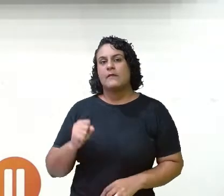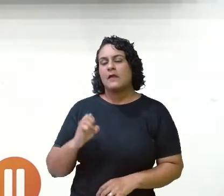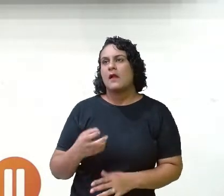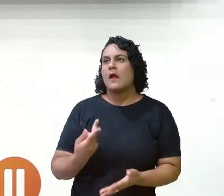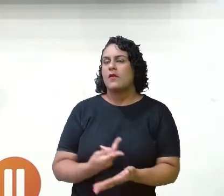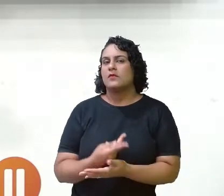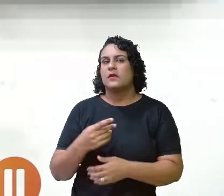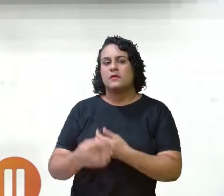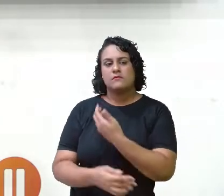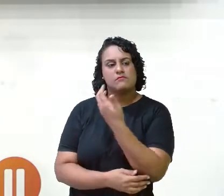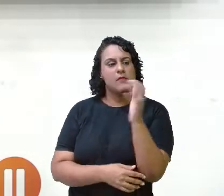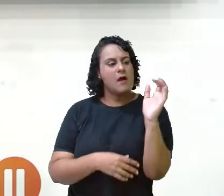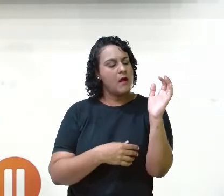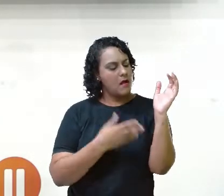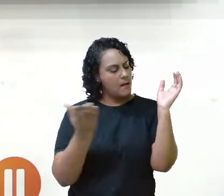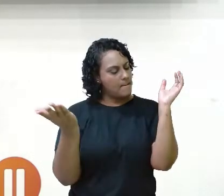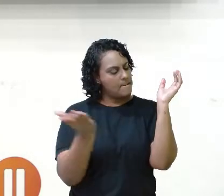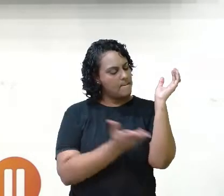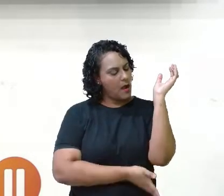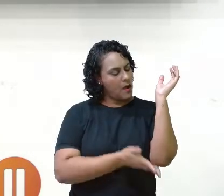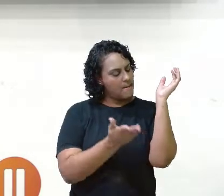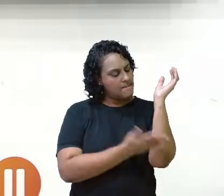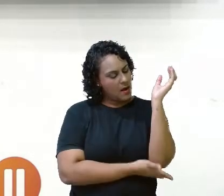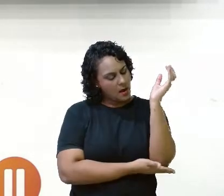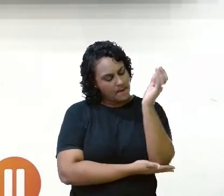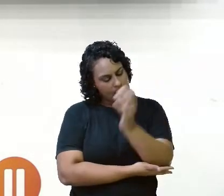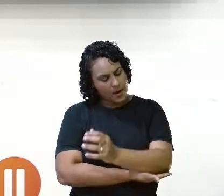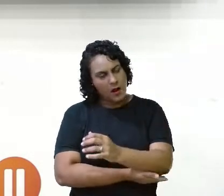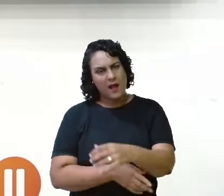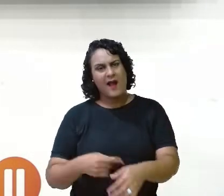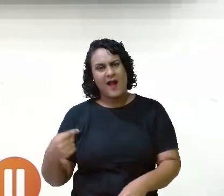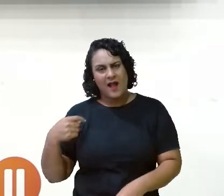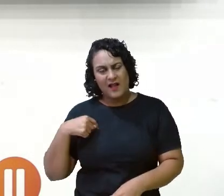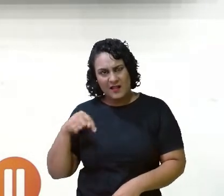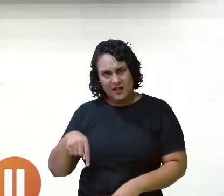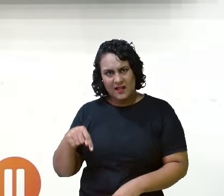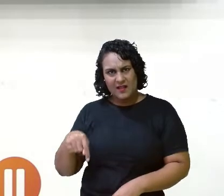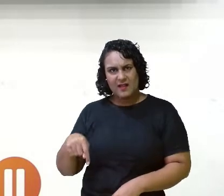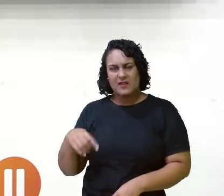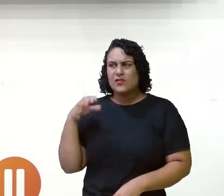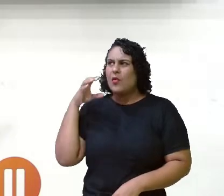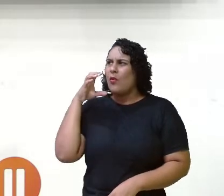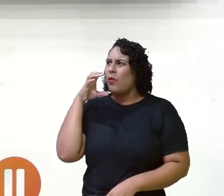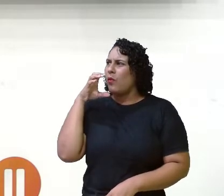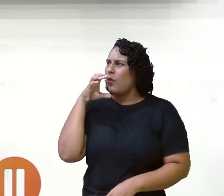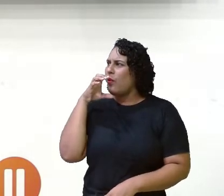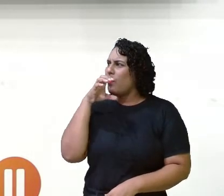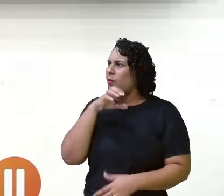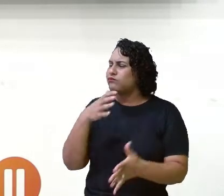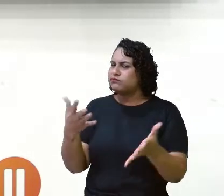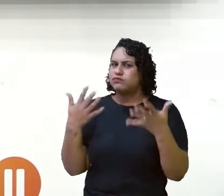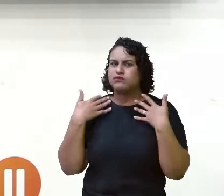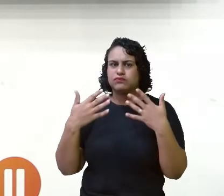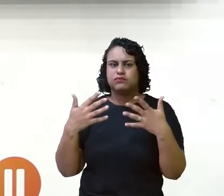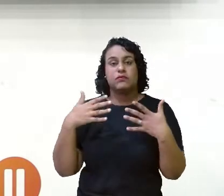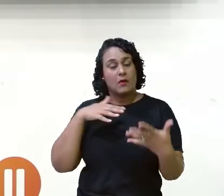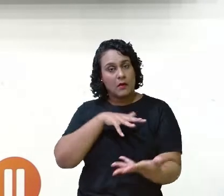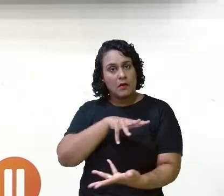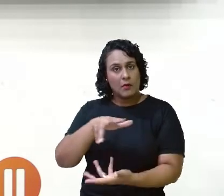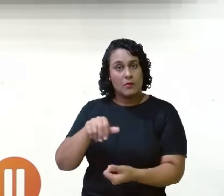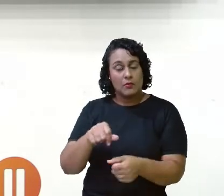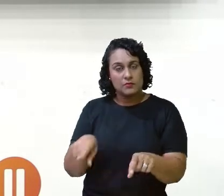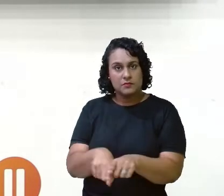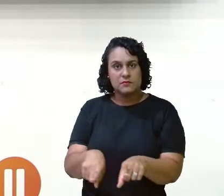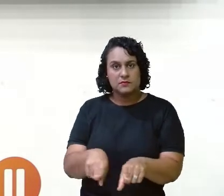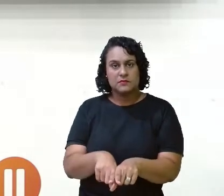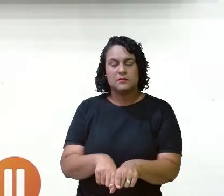um desmatamento na Amazônia, a gente sofre aqui de calor. E o mundo sofre também. Então, percebe, quinto